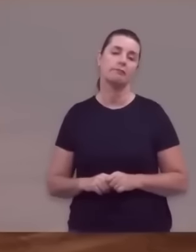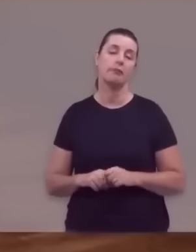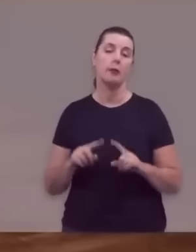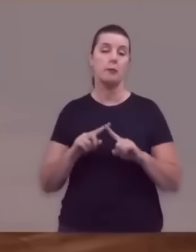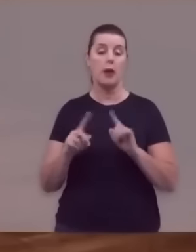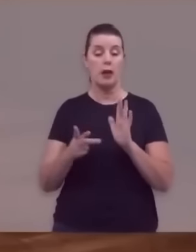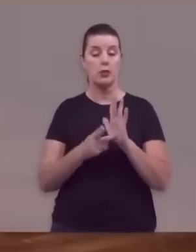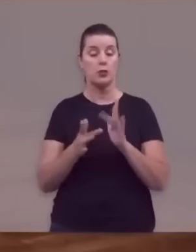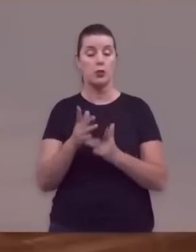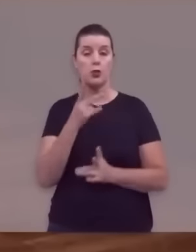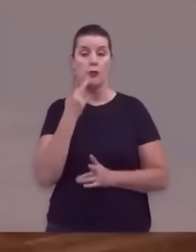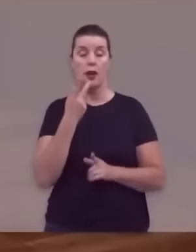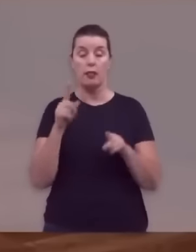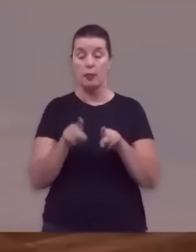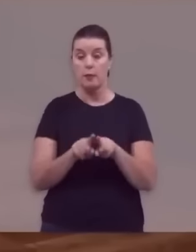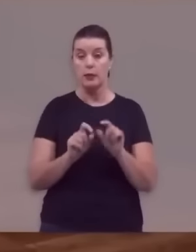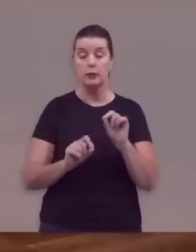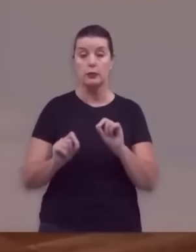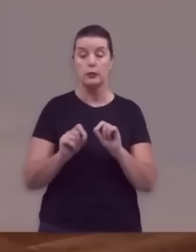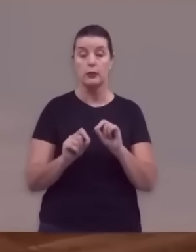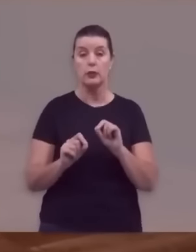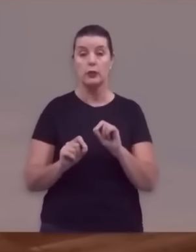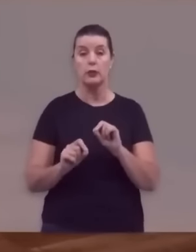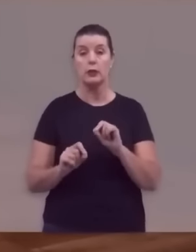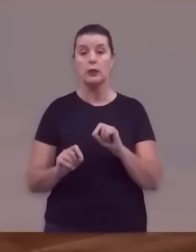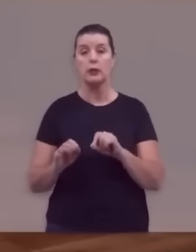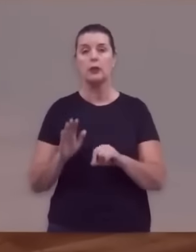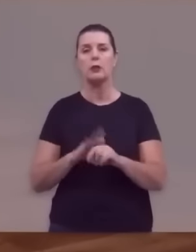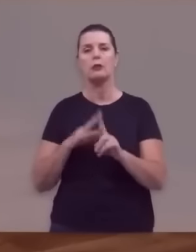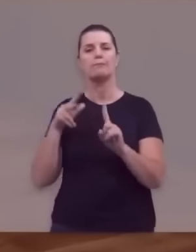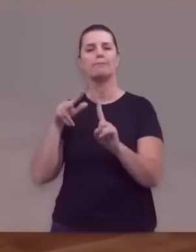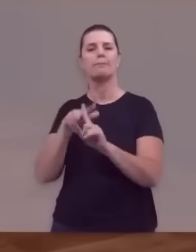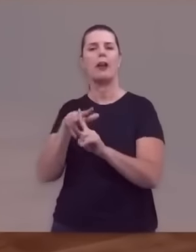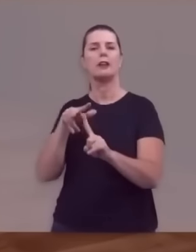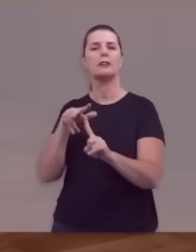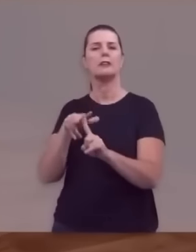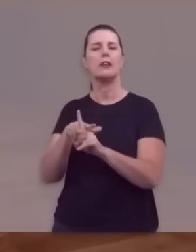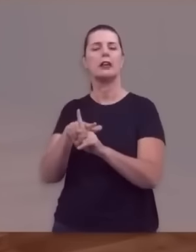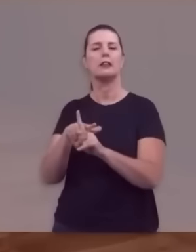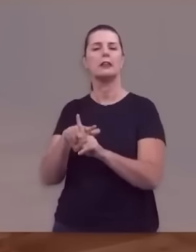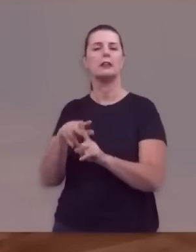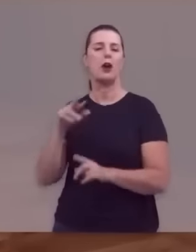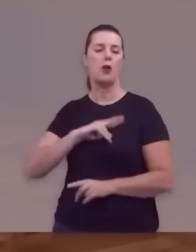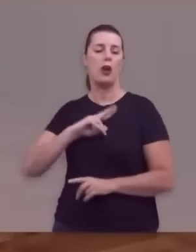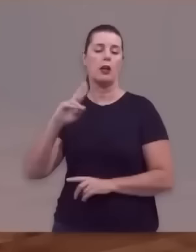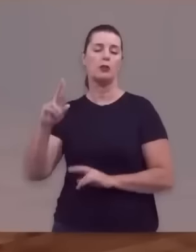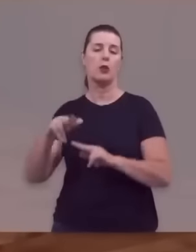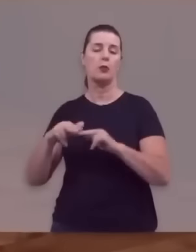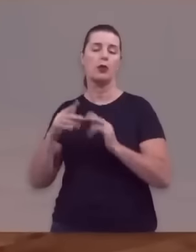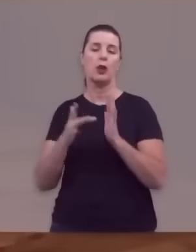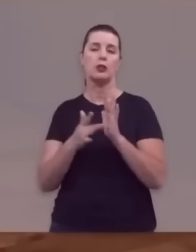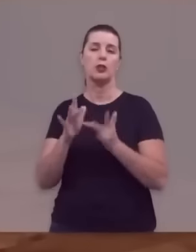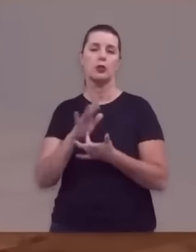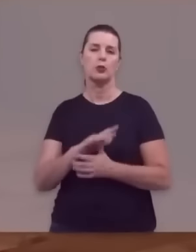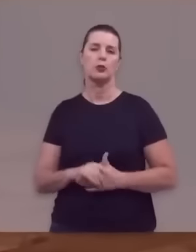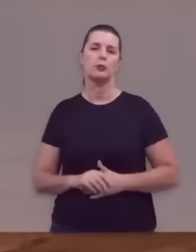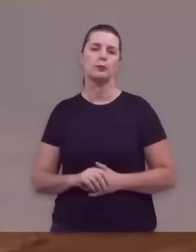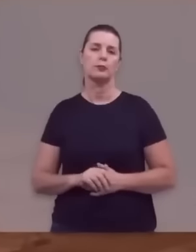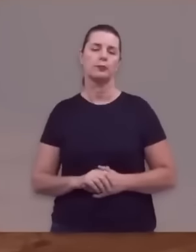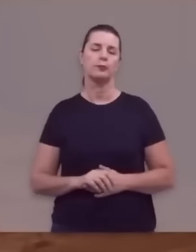mas Jesus alertou também acerca da perseguição religiosa por causa do nome de